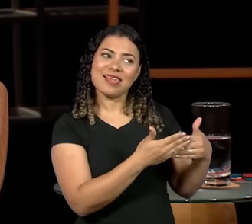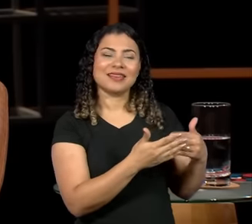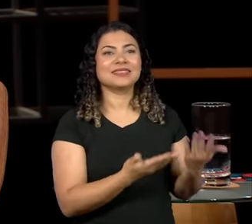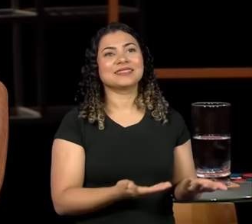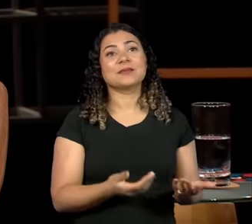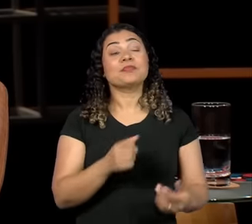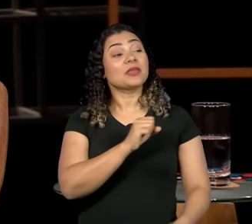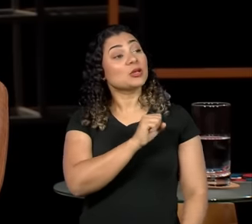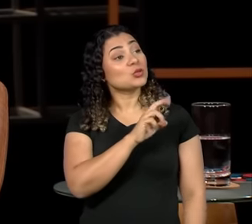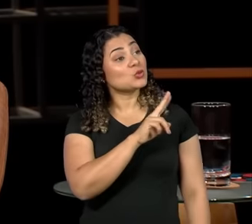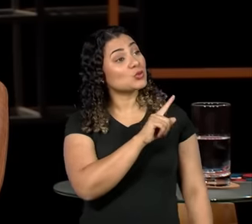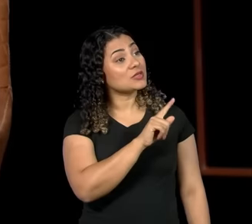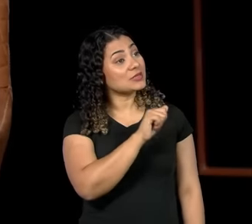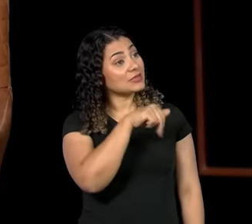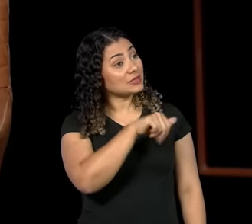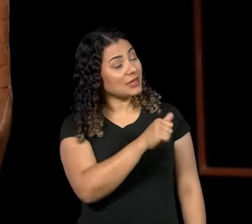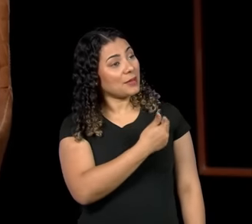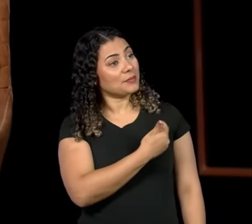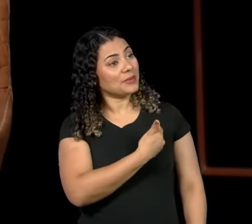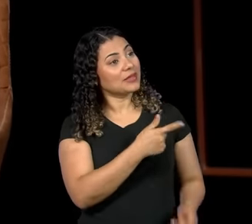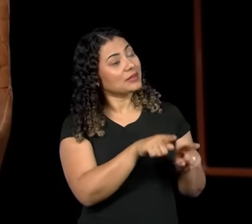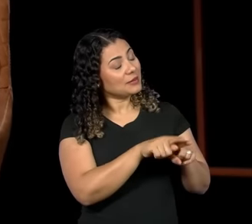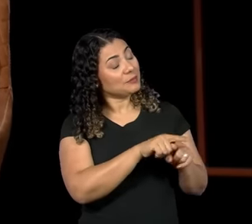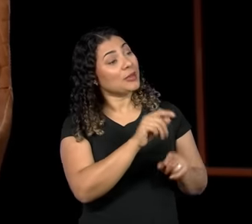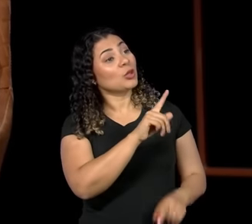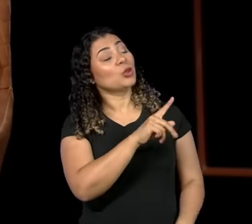Suzana foi sua colega na Tupi, né?